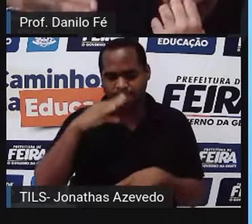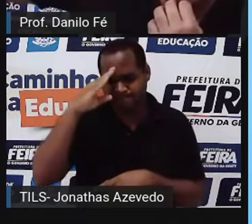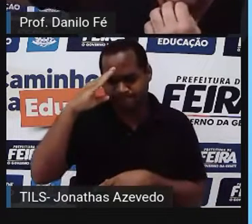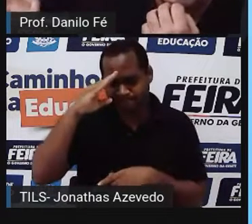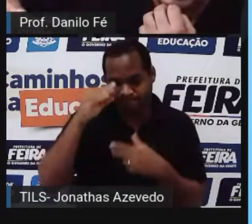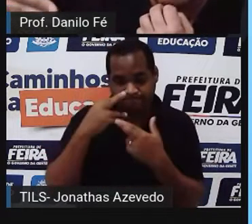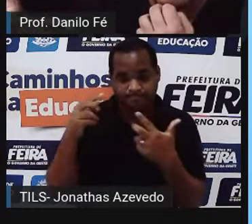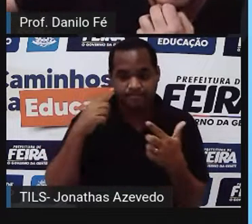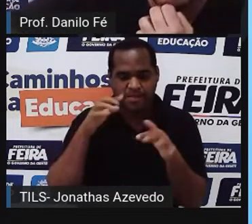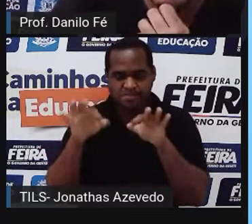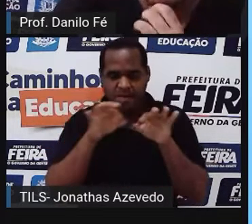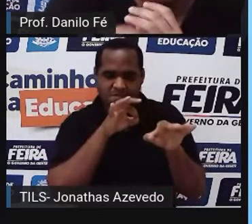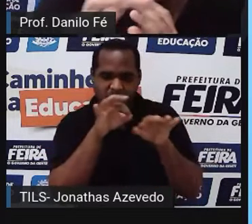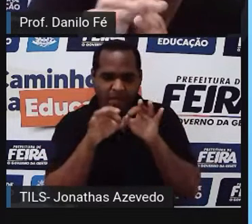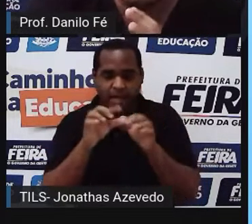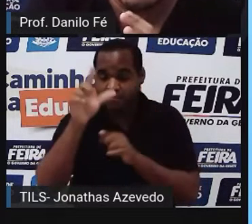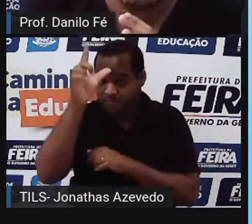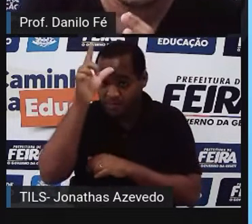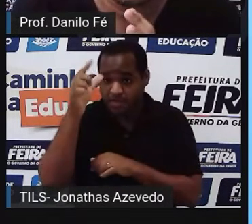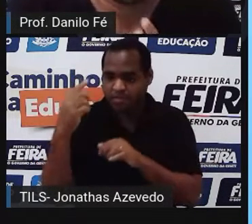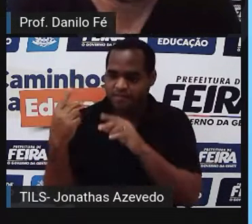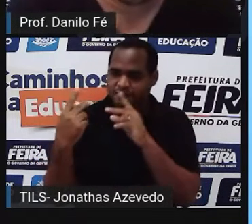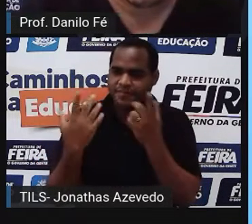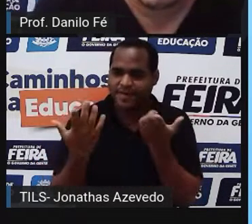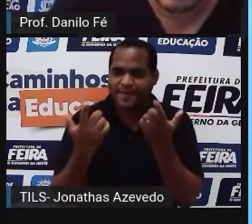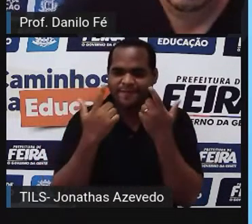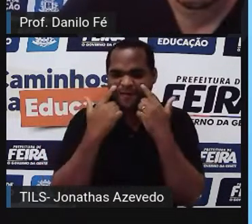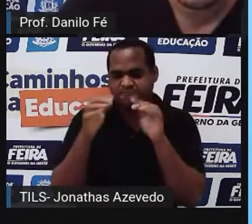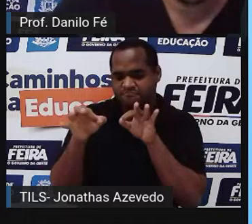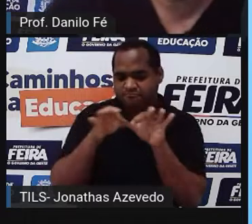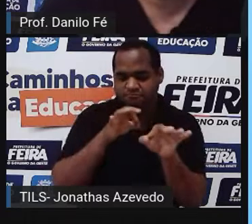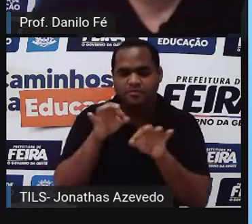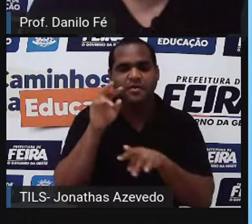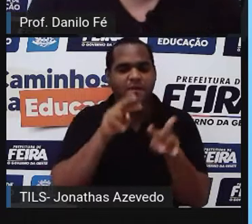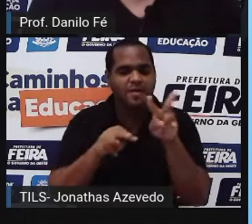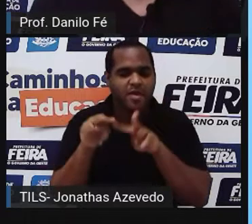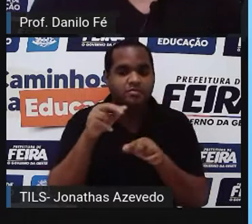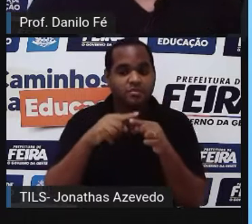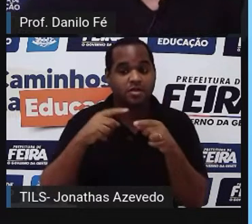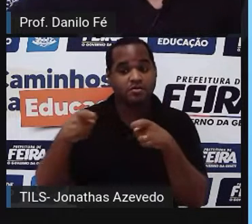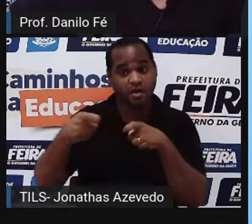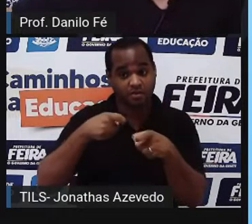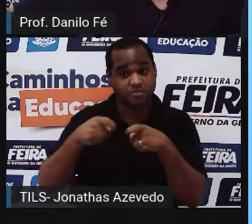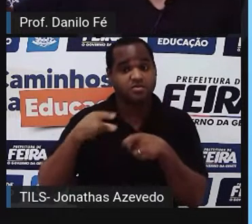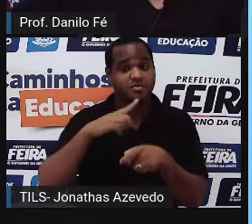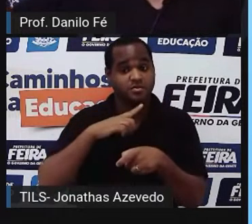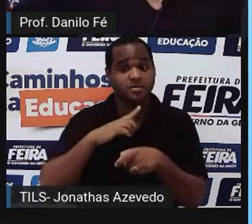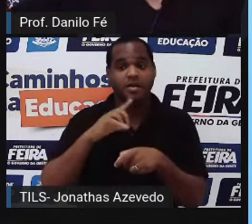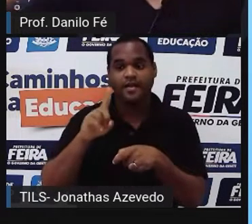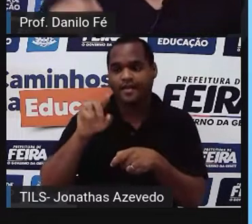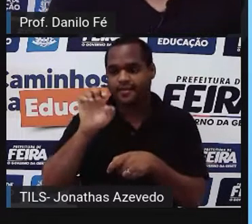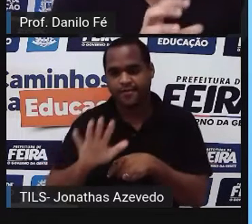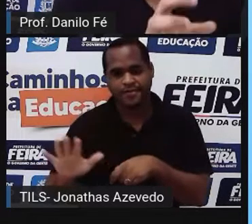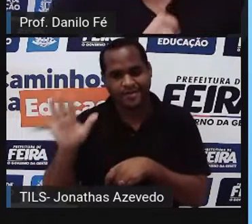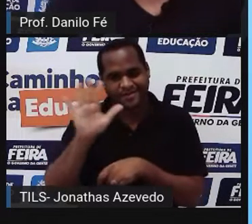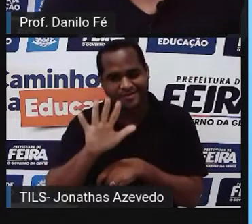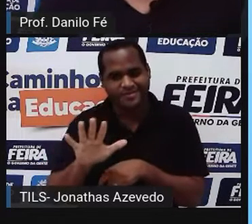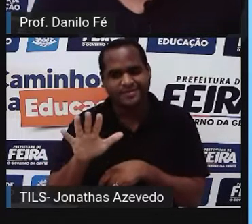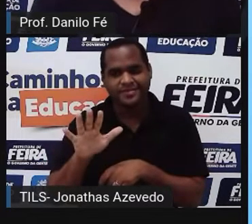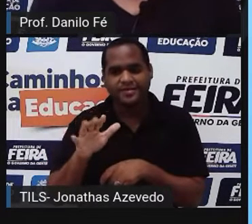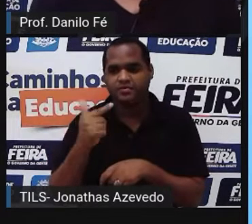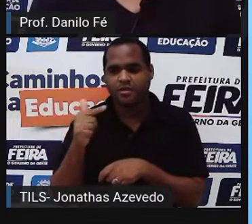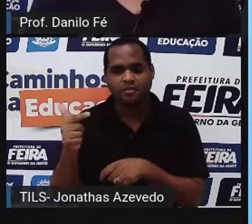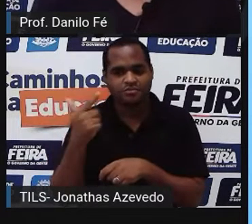armando a Alemanha, visivelmente se preparando para uma guerra. Só que os europeus, principalmente a Inglaterra